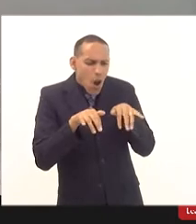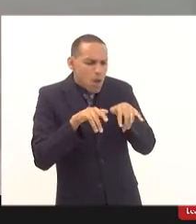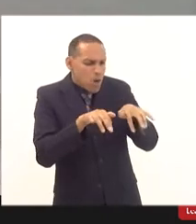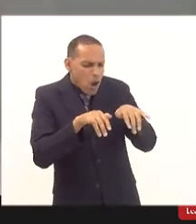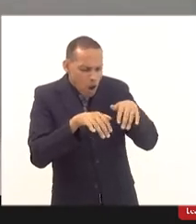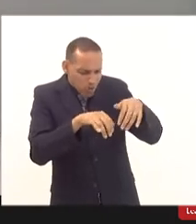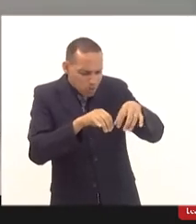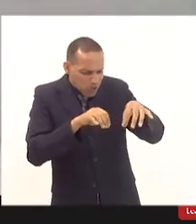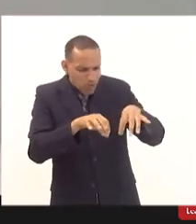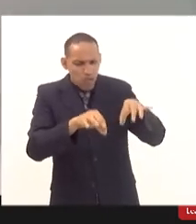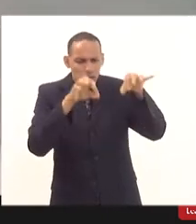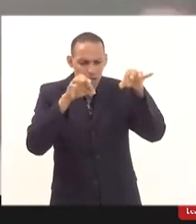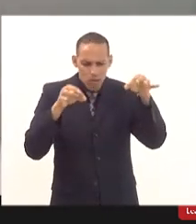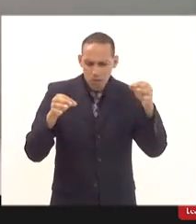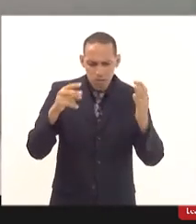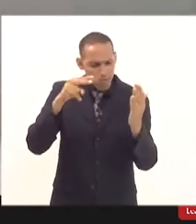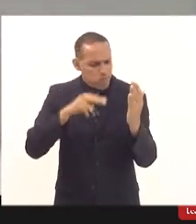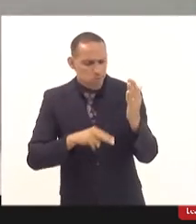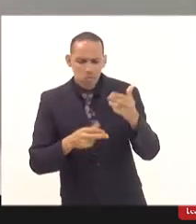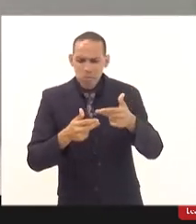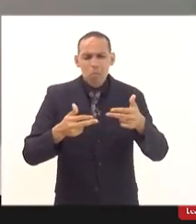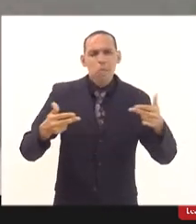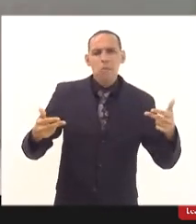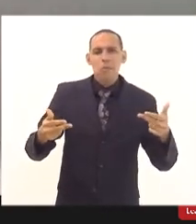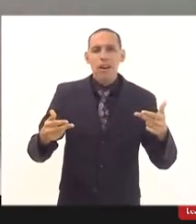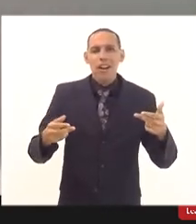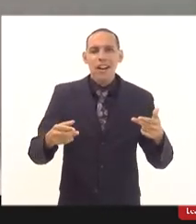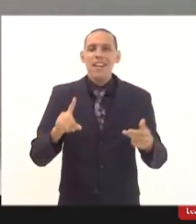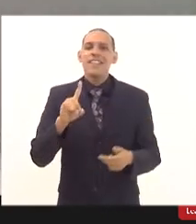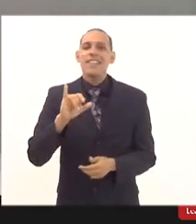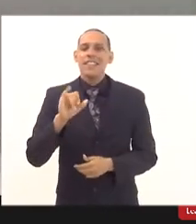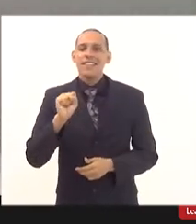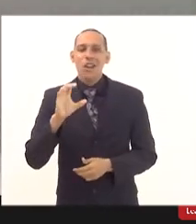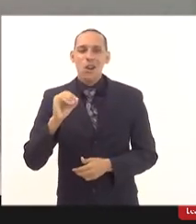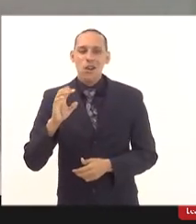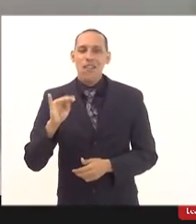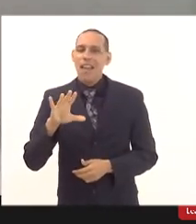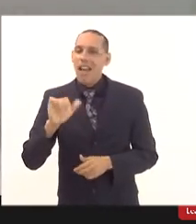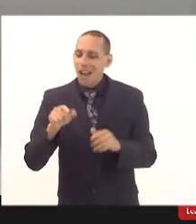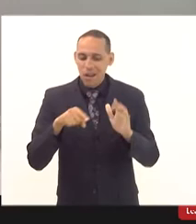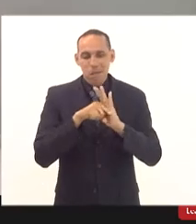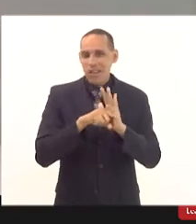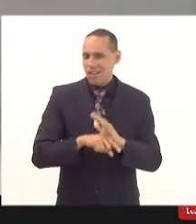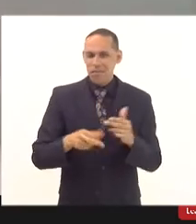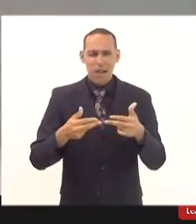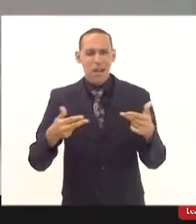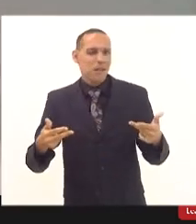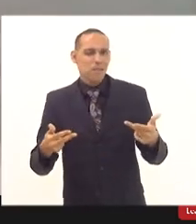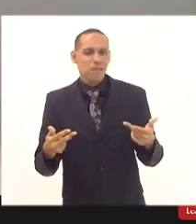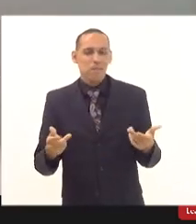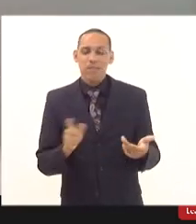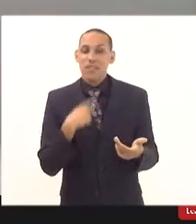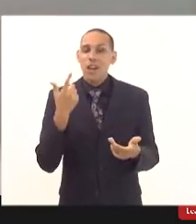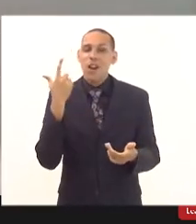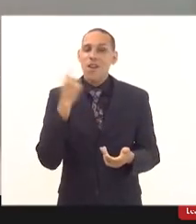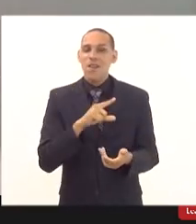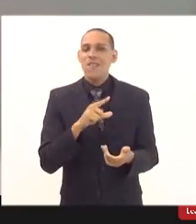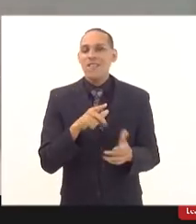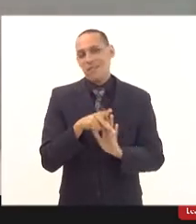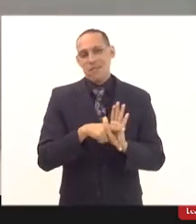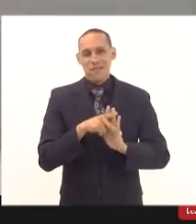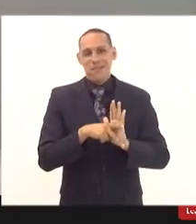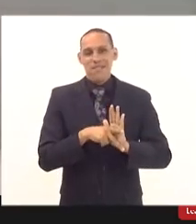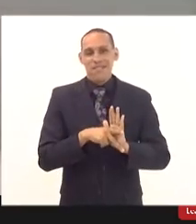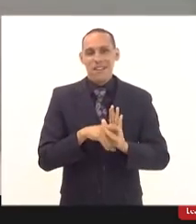festas e um acervo muito grande tanto em discoteca quanto na a pesquisa EA gente conseguiu esse